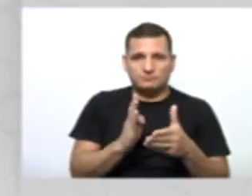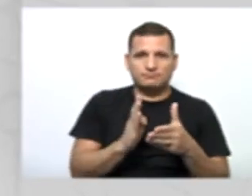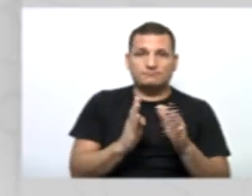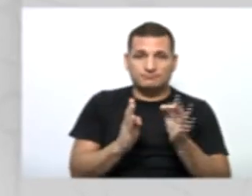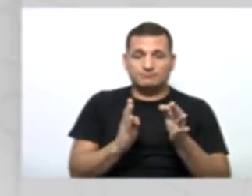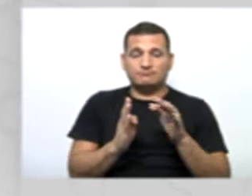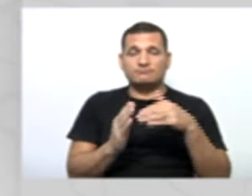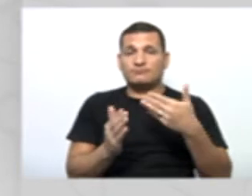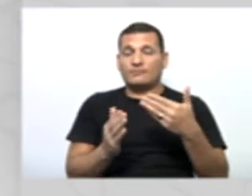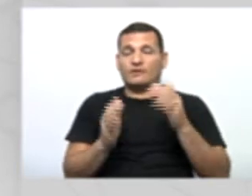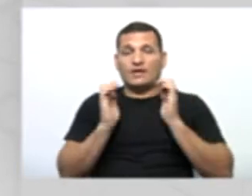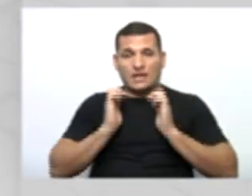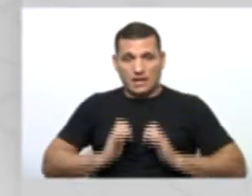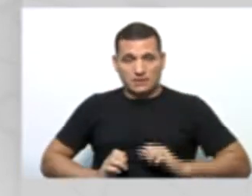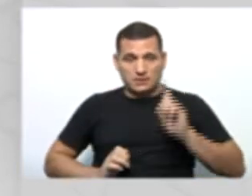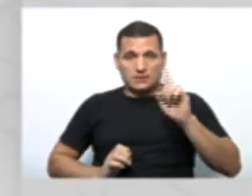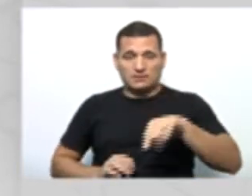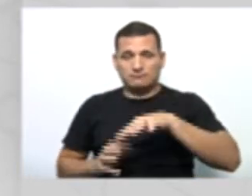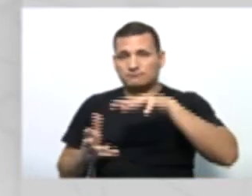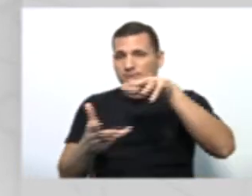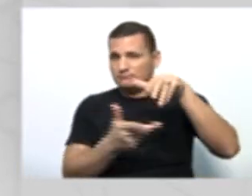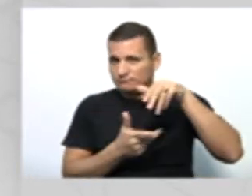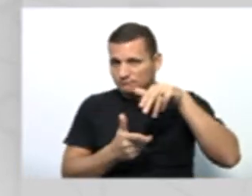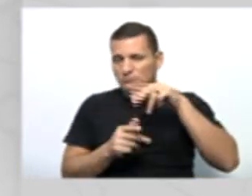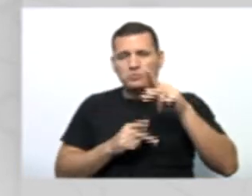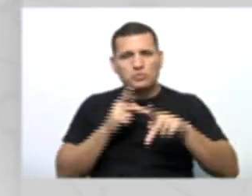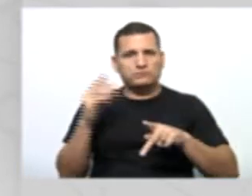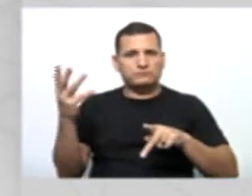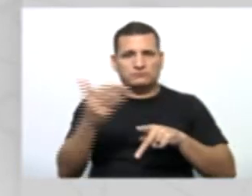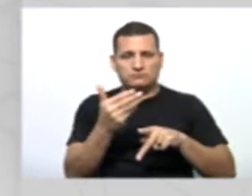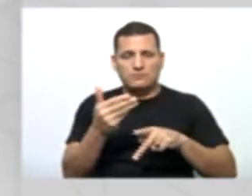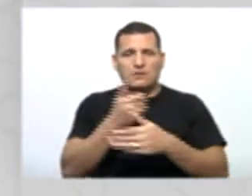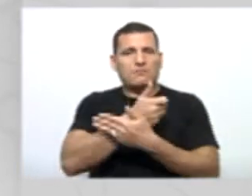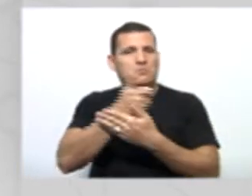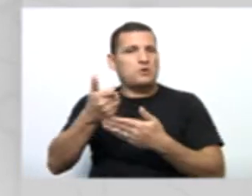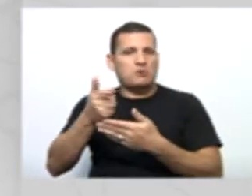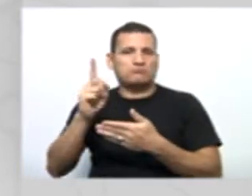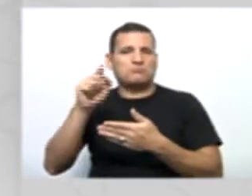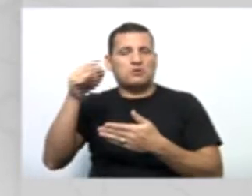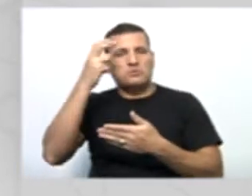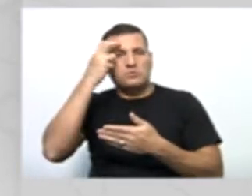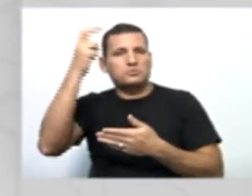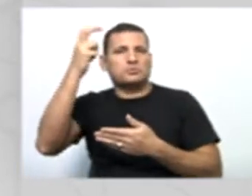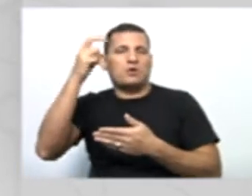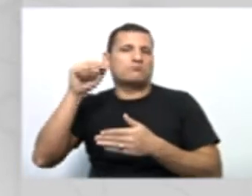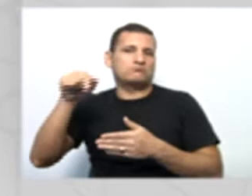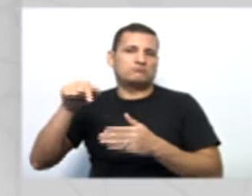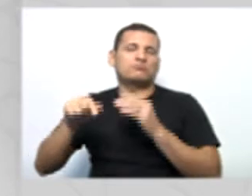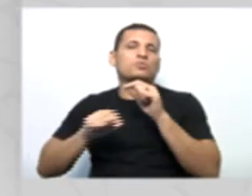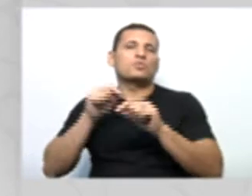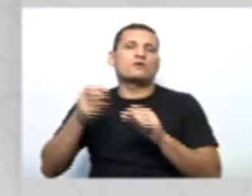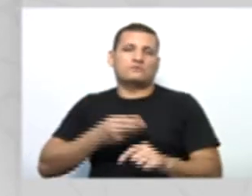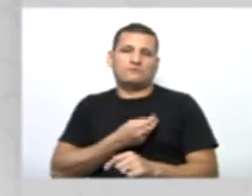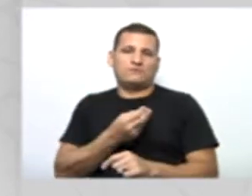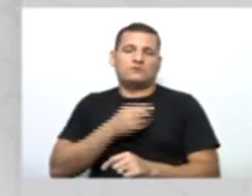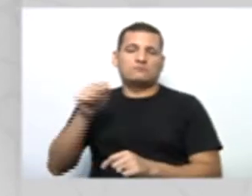Ela vale para todo o povo. A moral é cultural. A moral está ligada com o que se vive ali naquela comunidade.